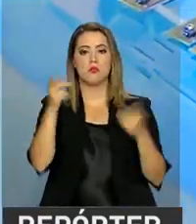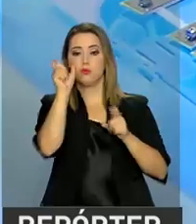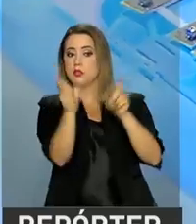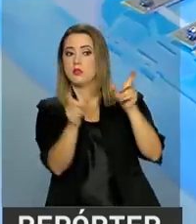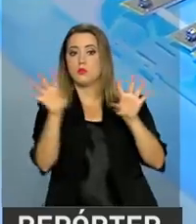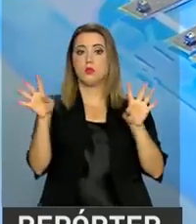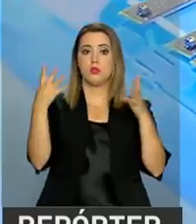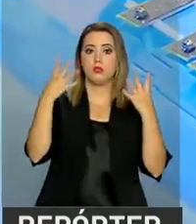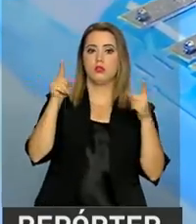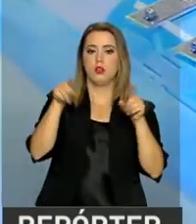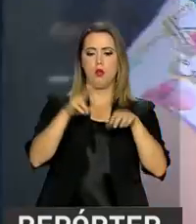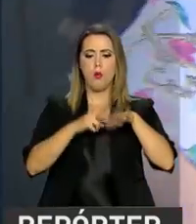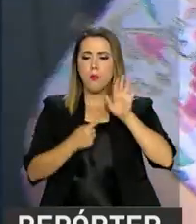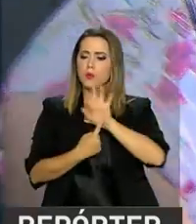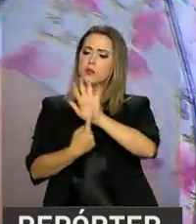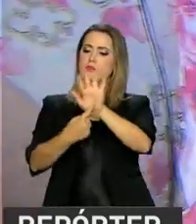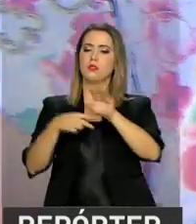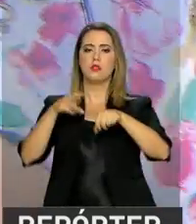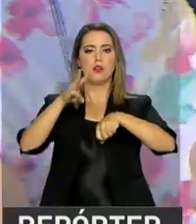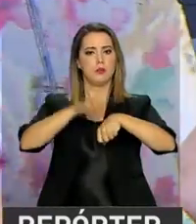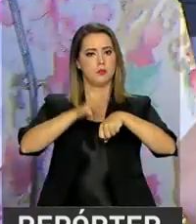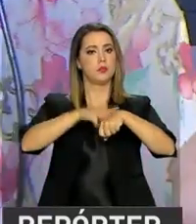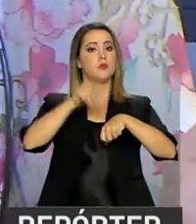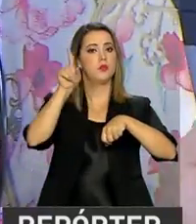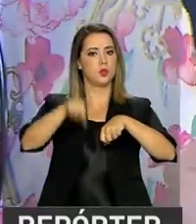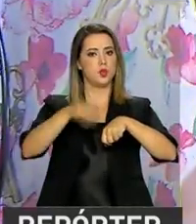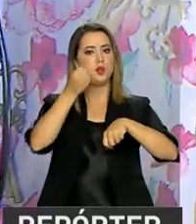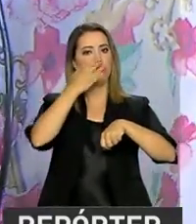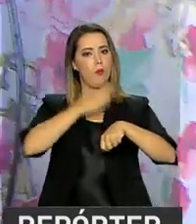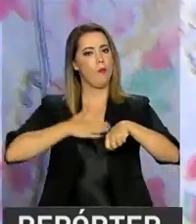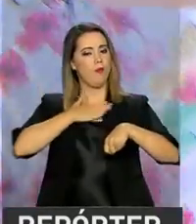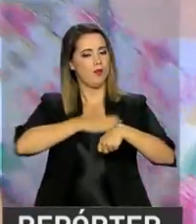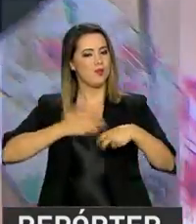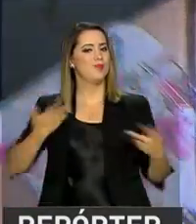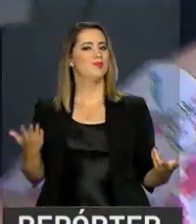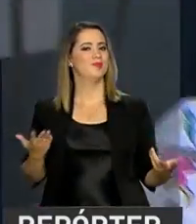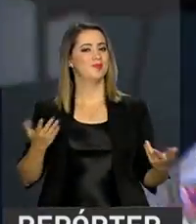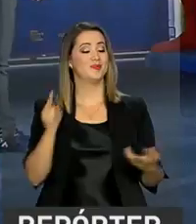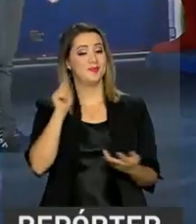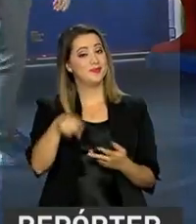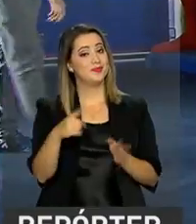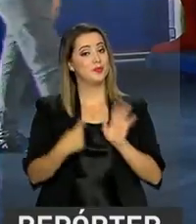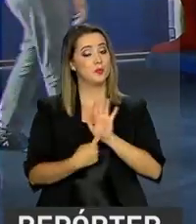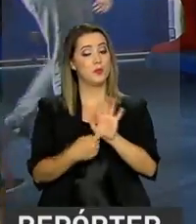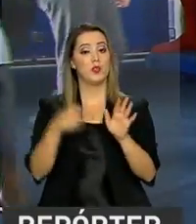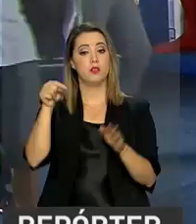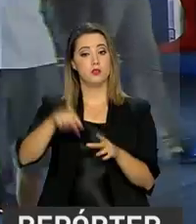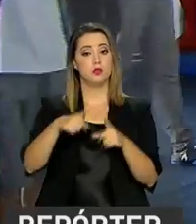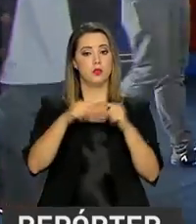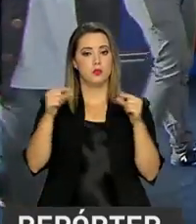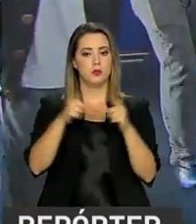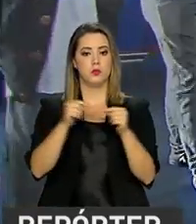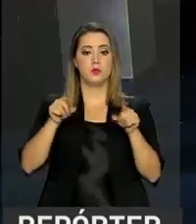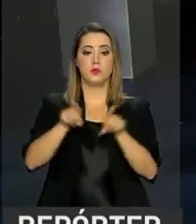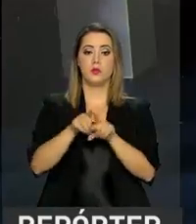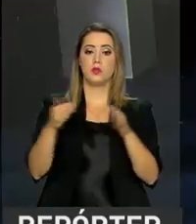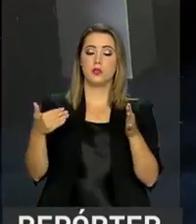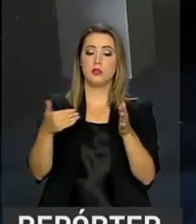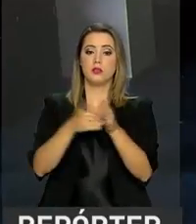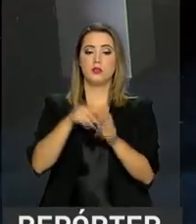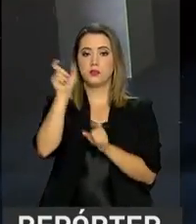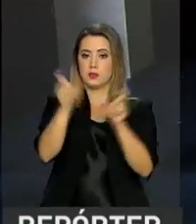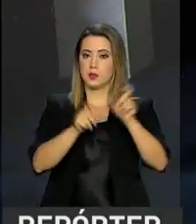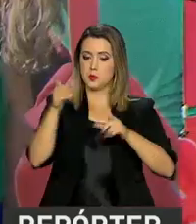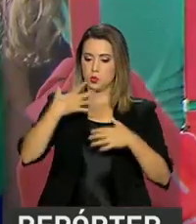público e mostrar que a matemática é tão útil quanto prazerosa. Para isto, nessa exposição em Brasília, até os